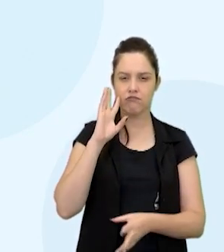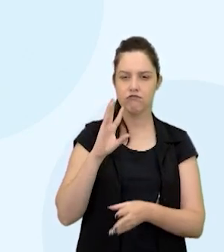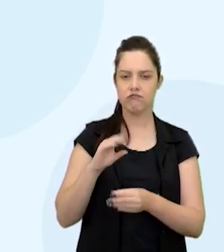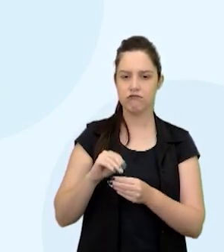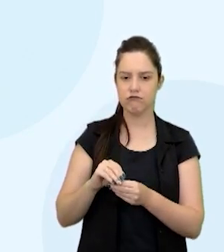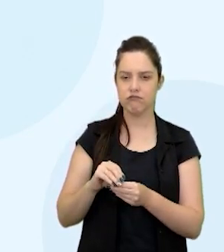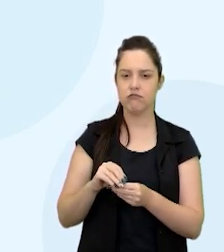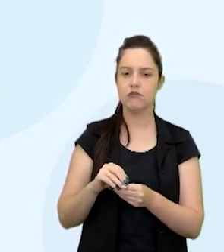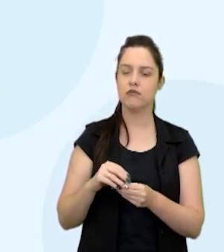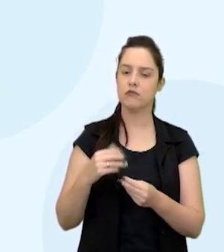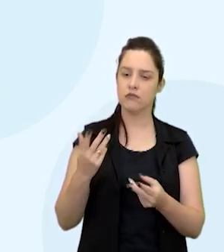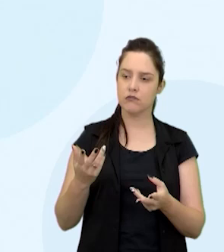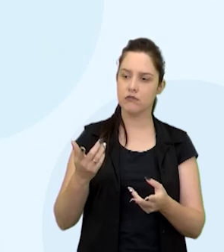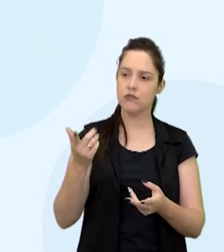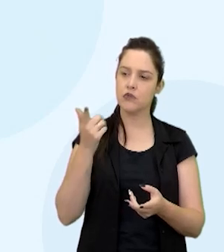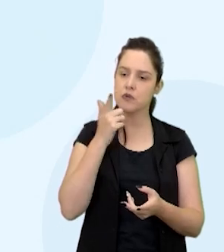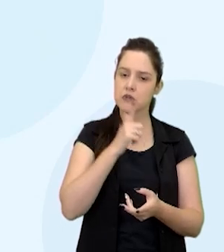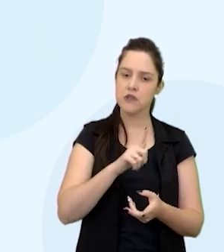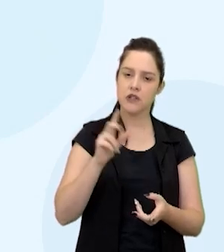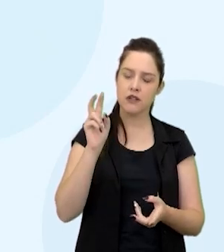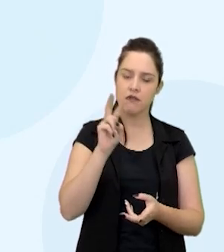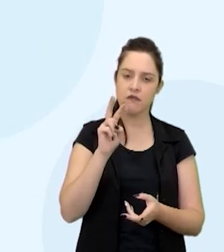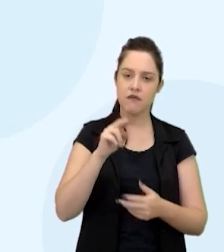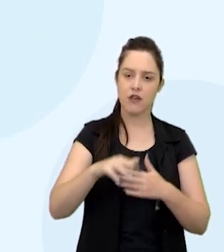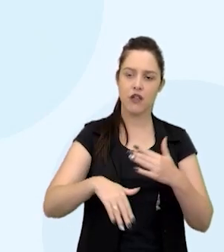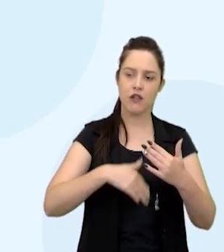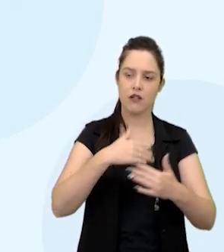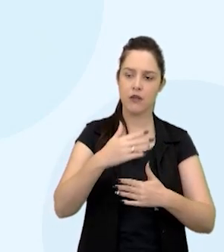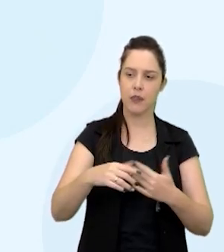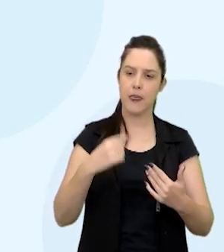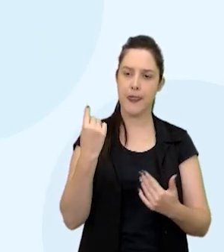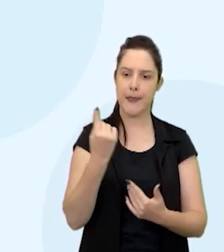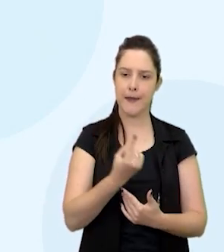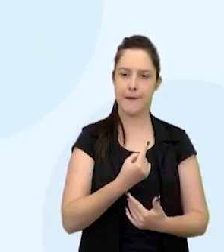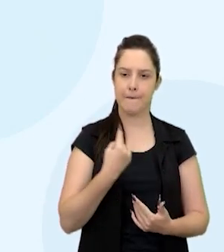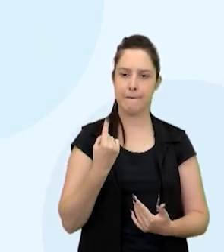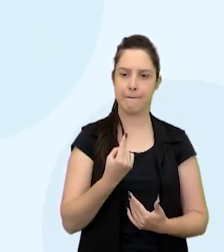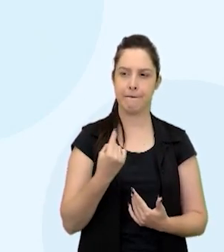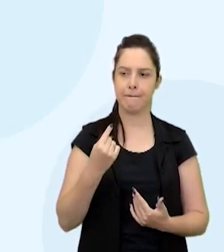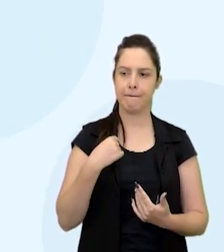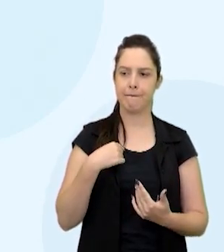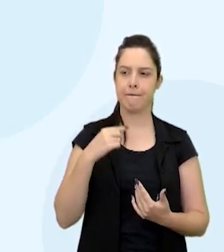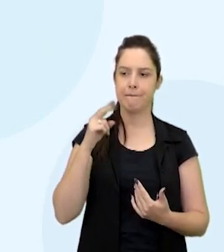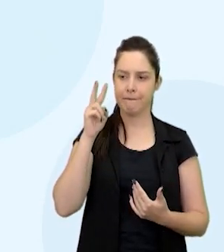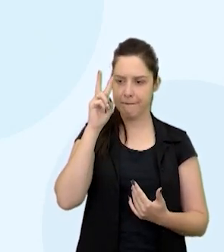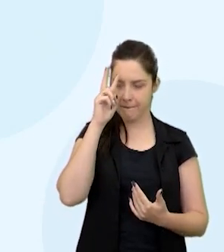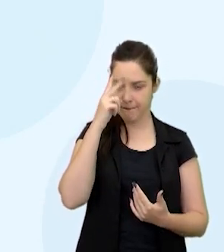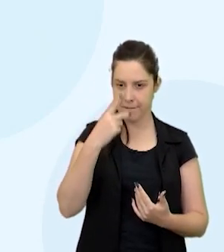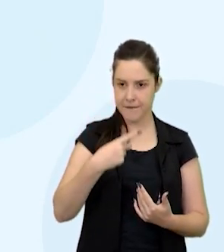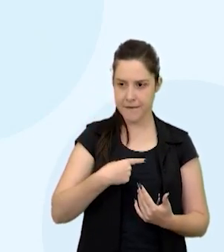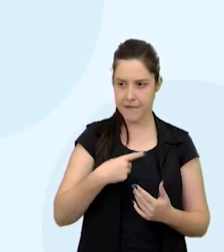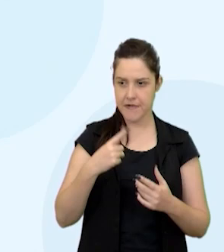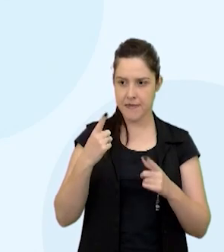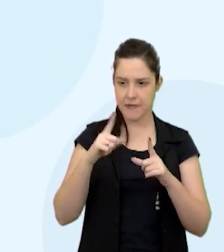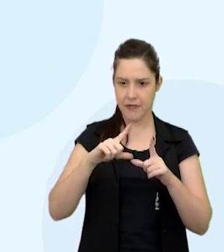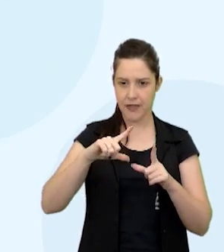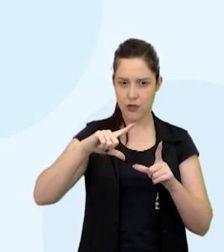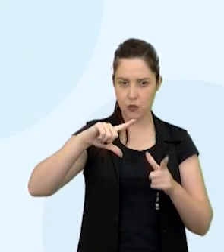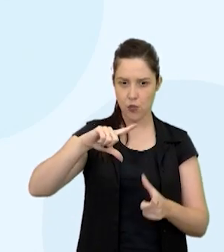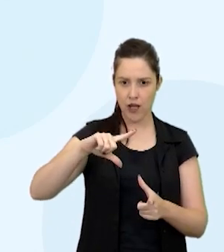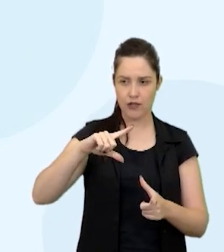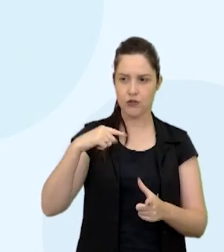a gente conseguiu identificar, né, através da nossa descrição. Legal, bacana. Agora a gente chega no momento de buscar